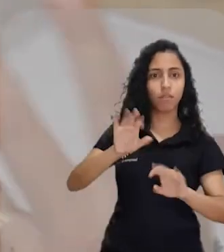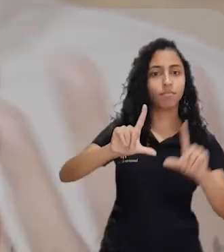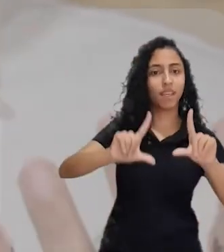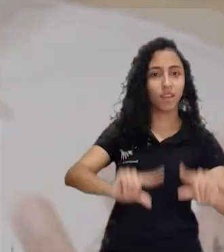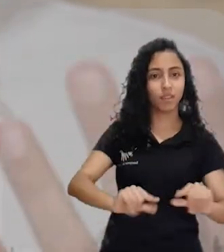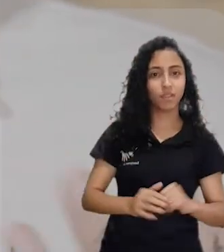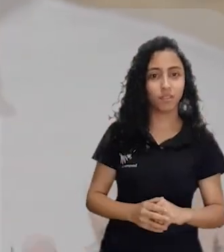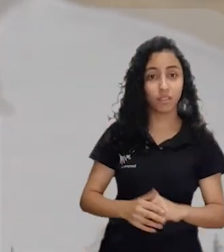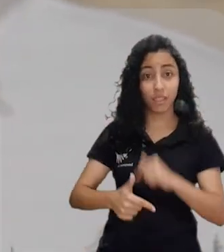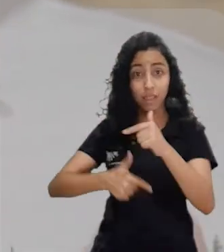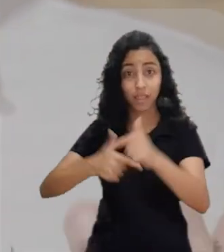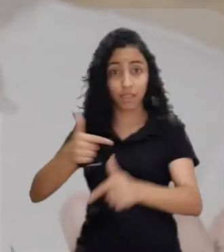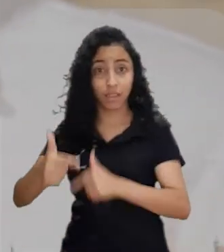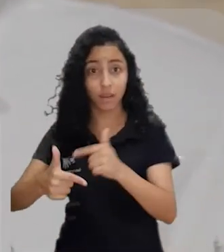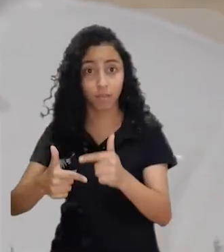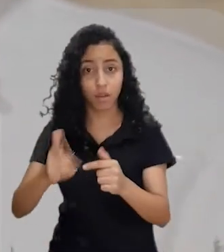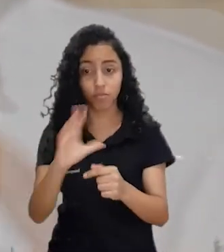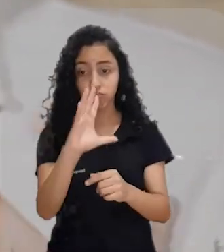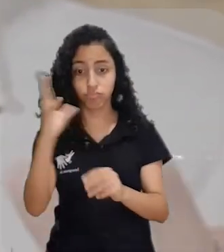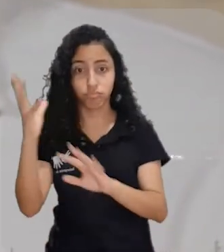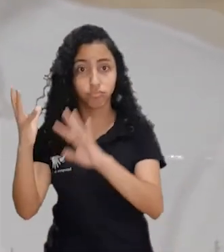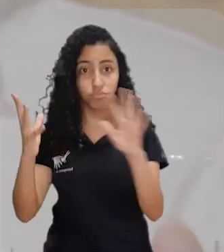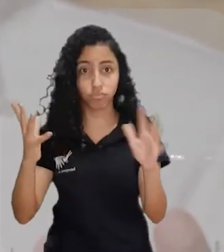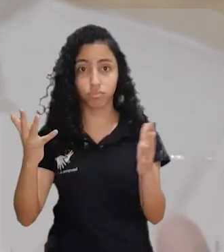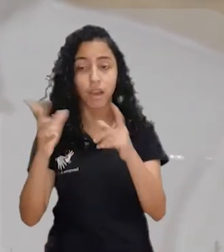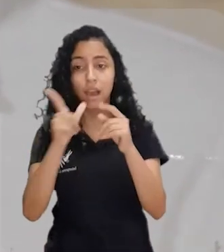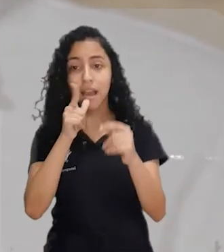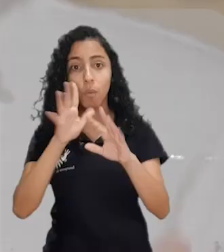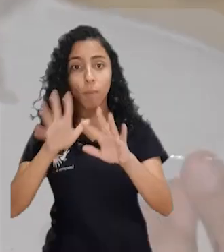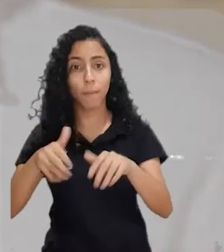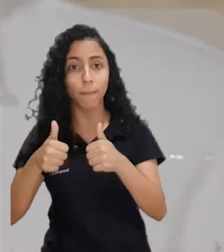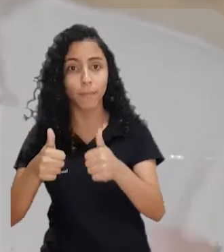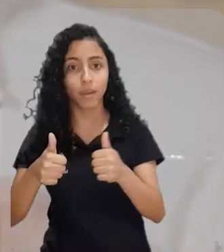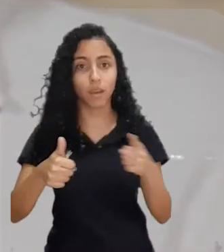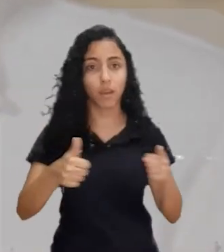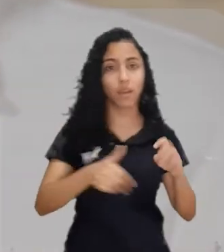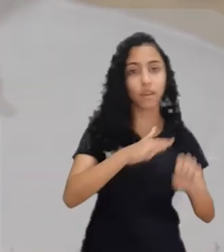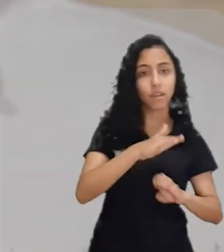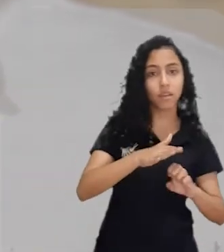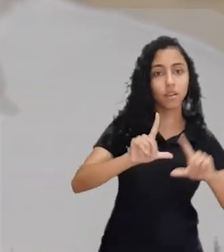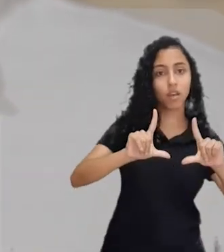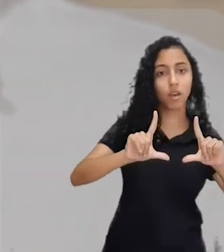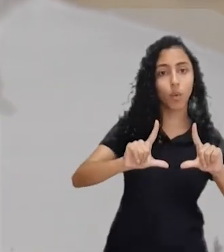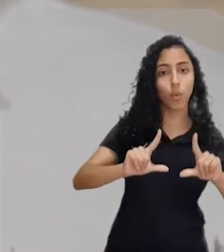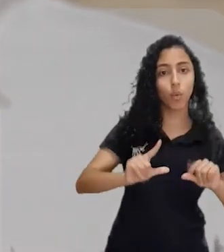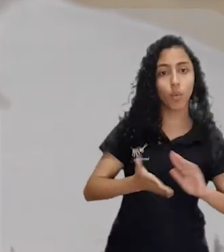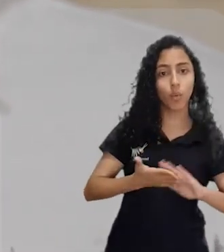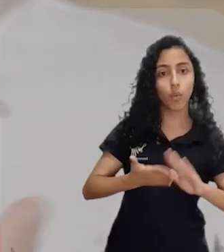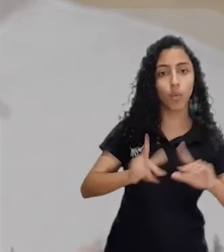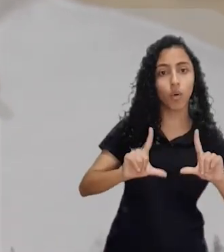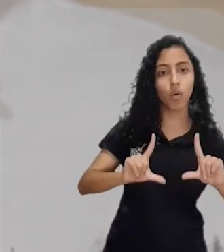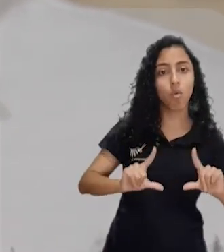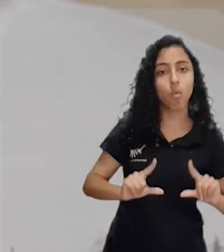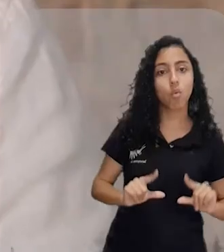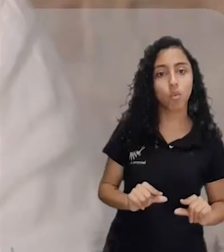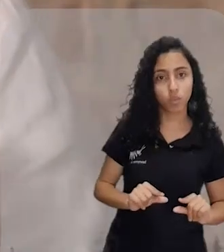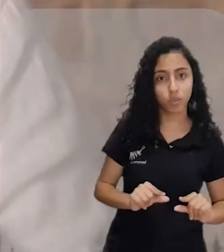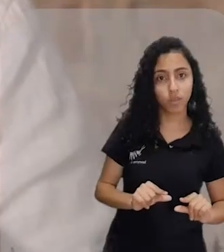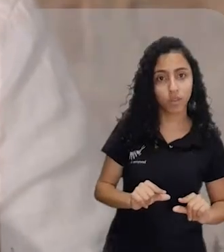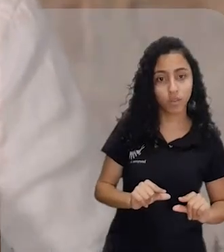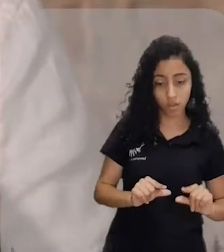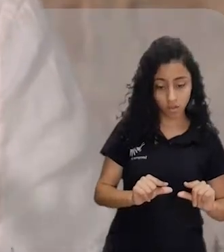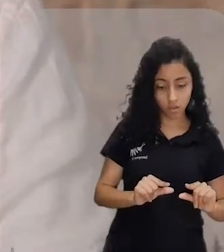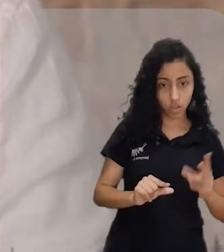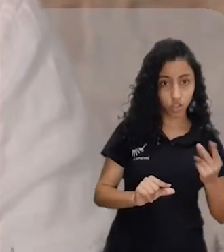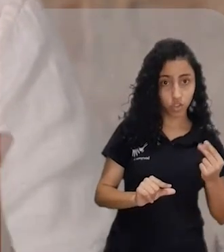esse serviço ambiental, né, vai ser importante, né, para a redução de custo da empresa quando ela oferece essa água. Então, a